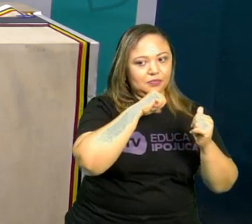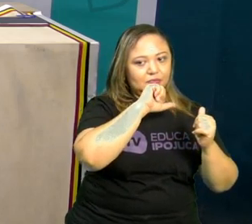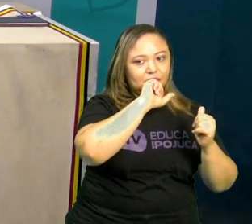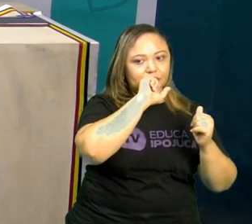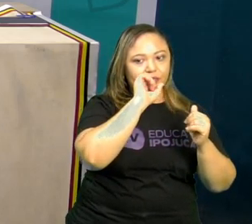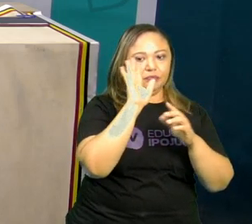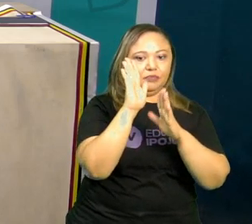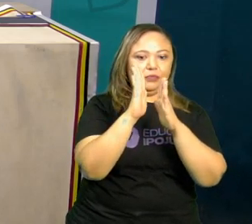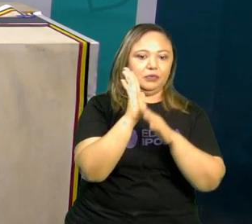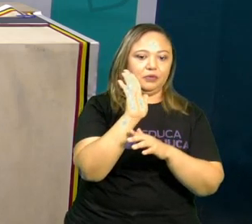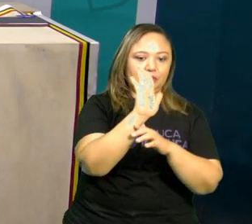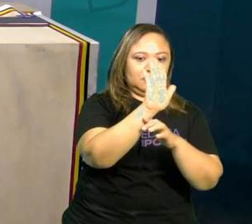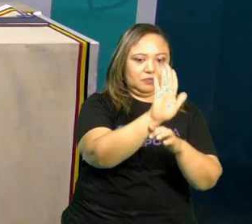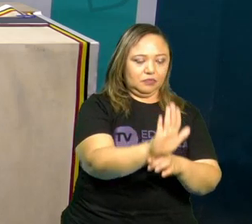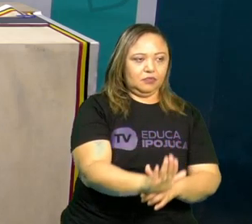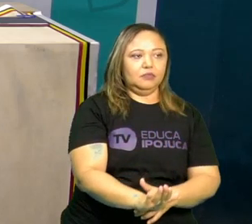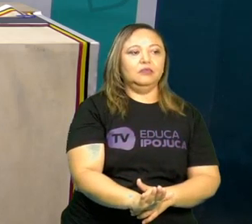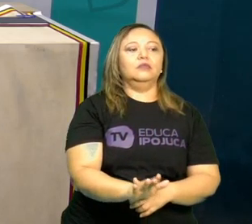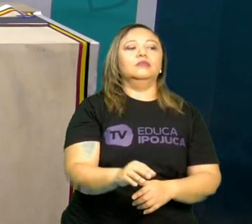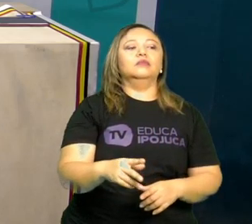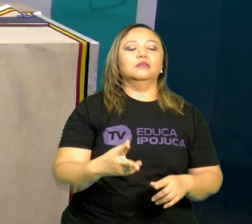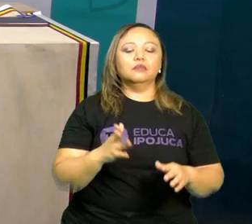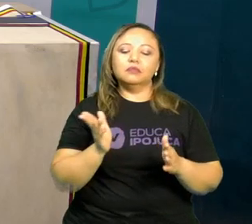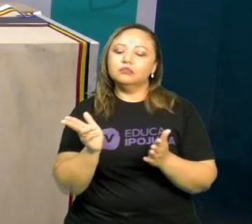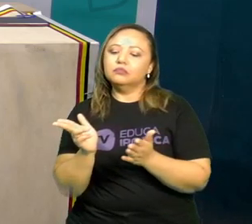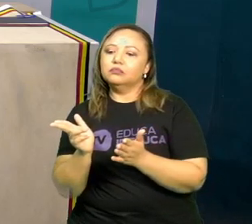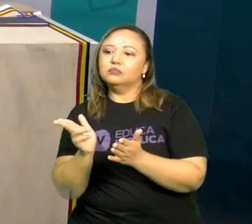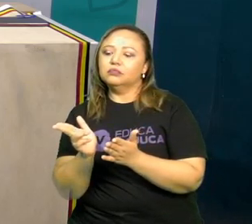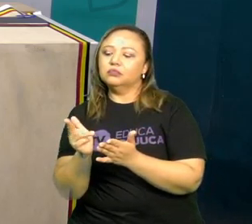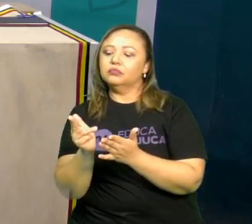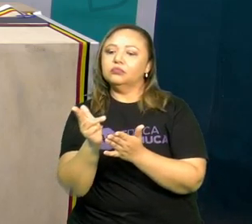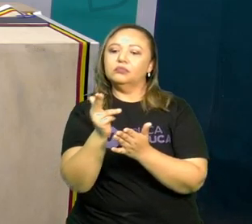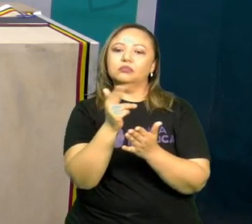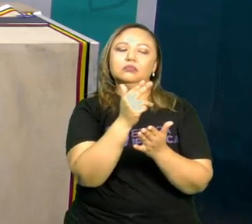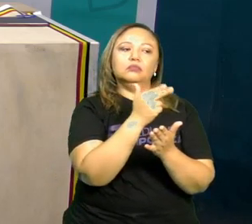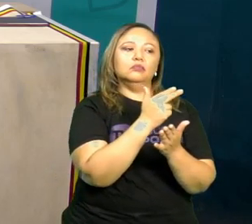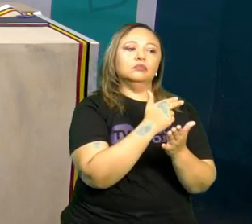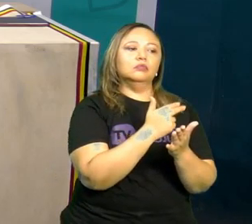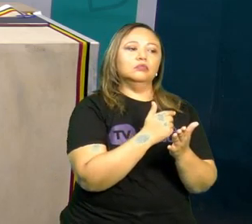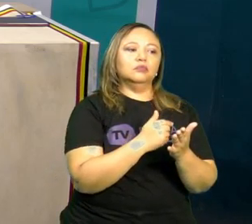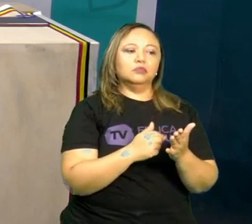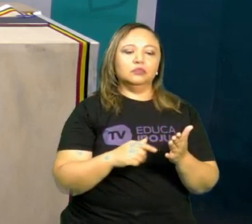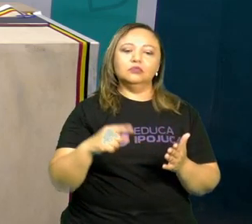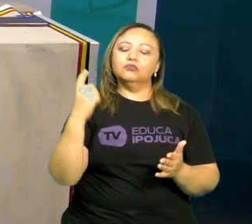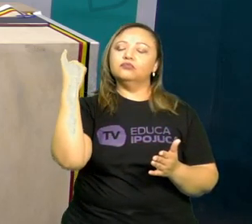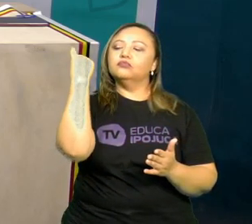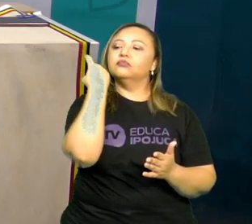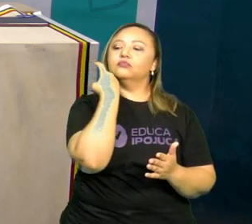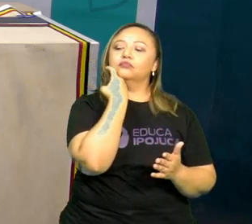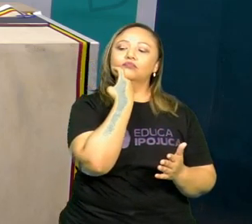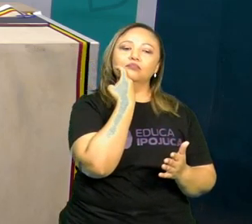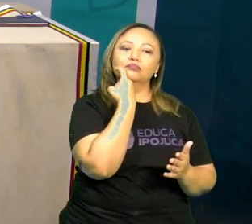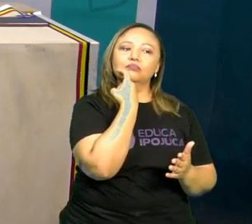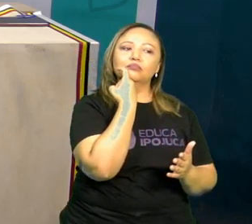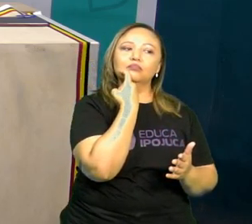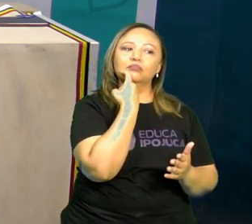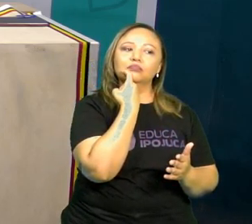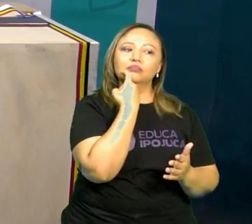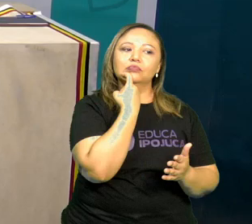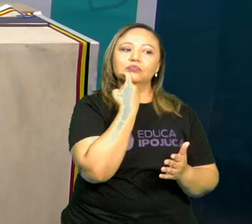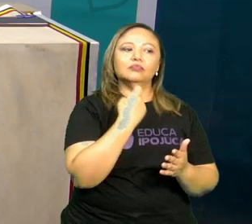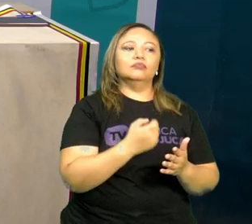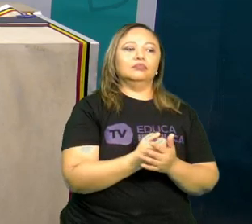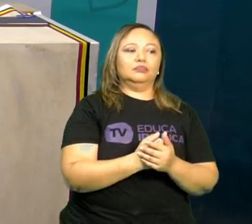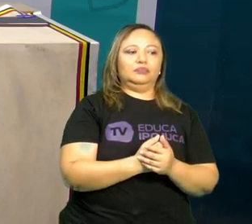que ajudar os bebês vamos desenhar um peixe O